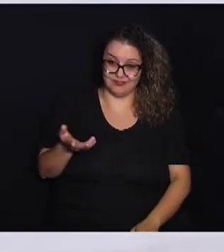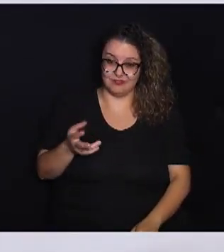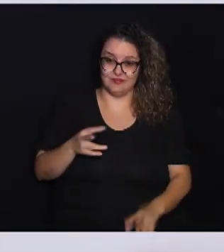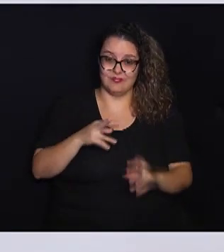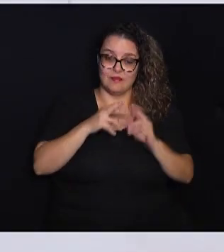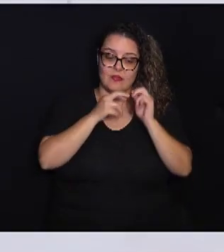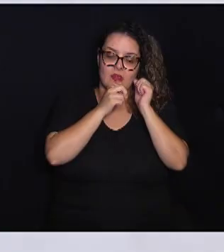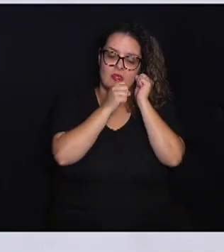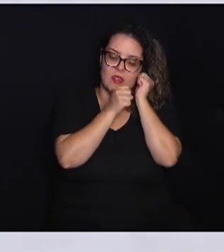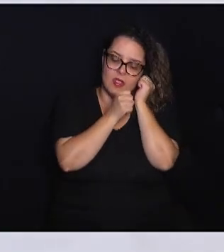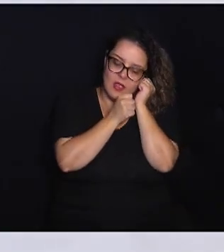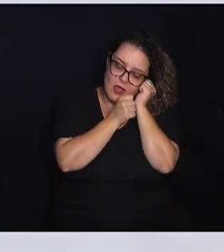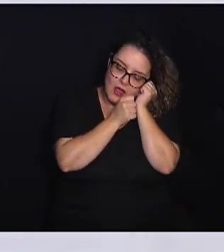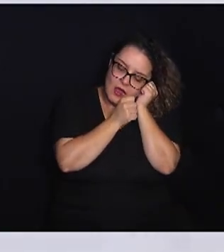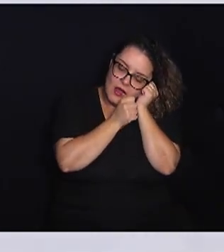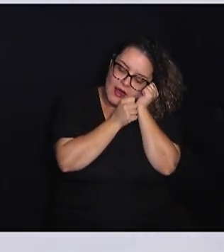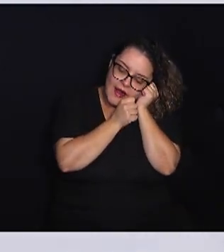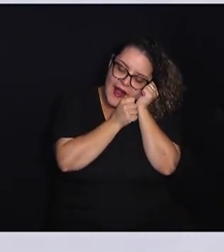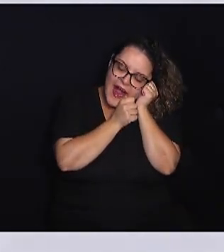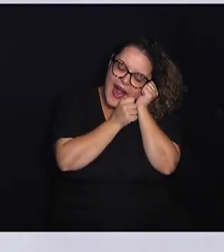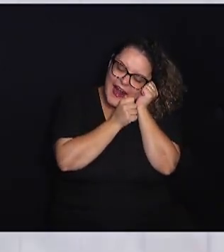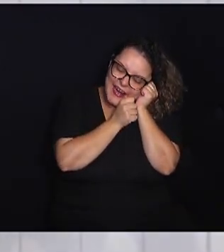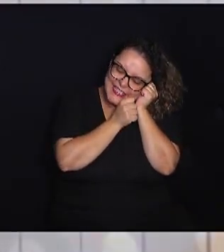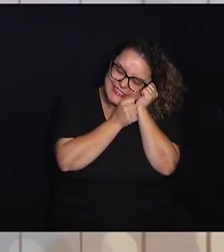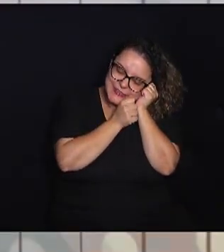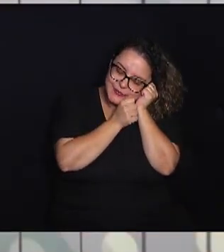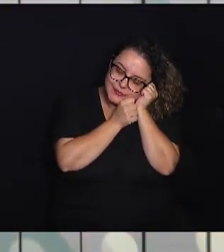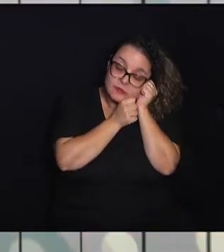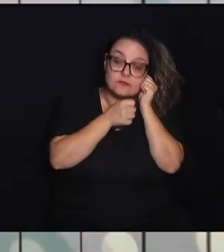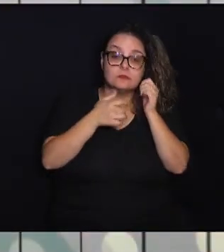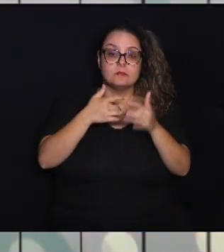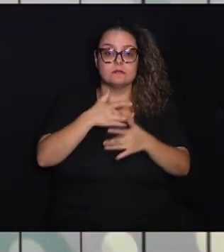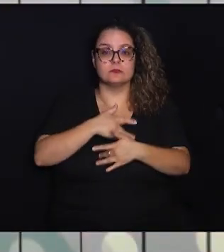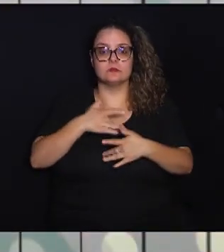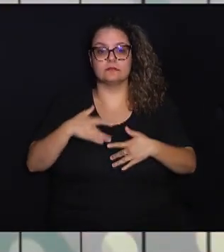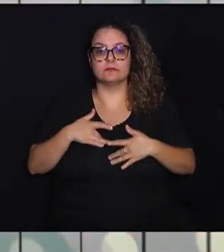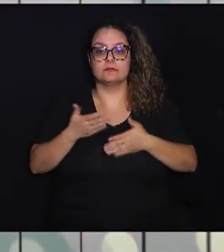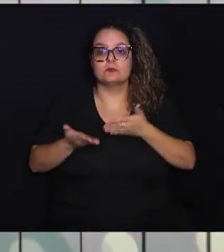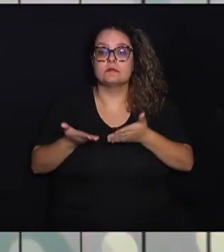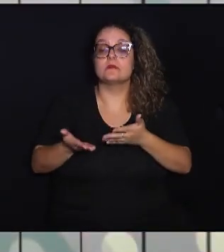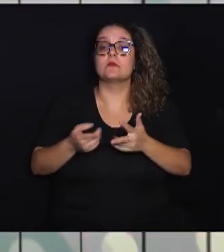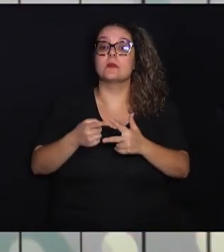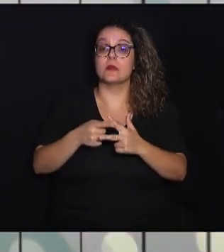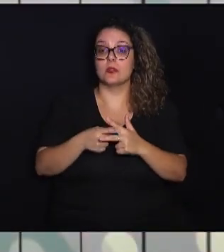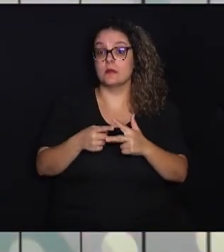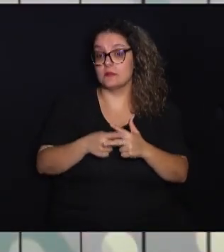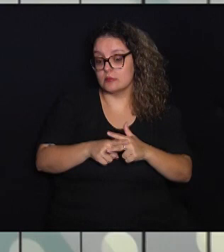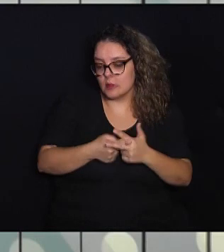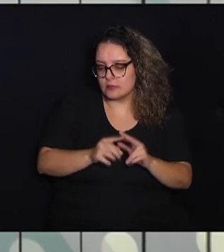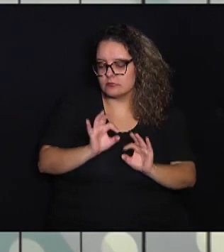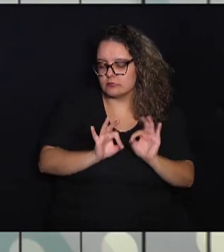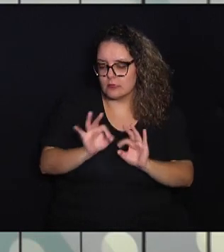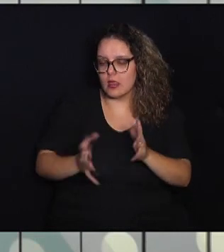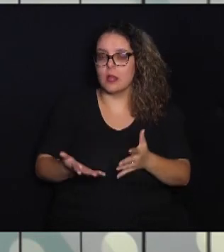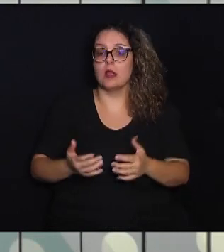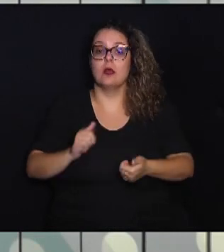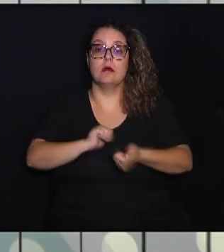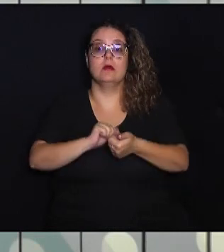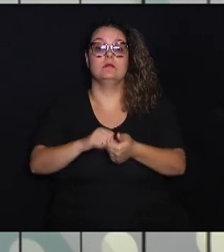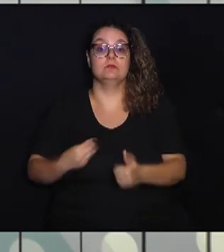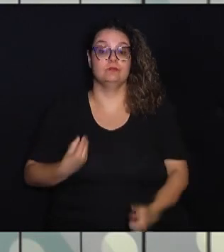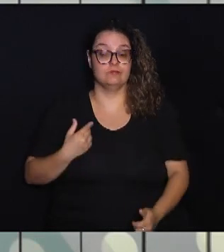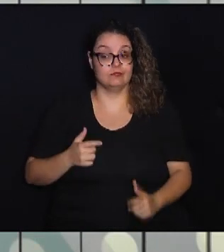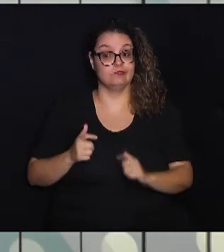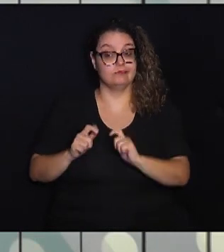fator importante para a manutenção da saúde e da qualidade de vida. Por outro lado, cresce o número de pessoas